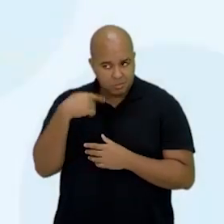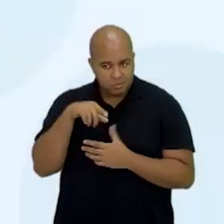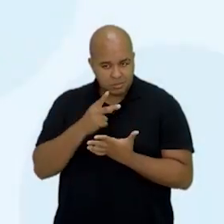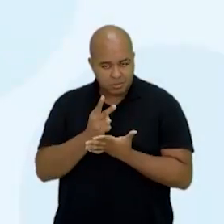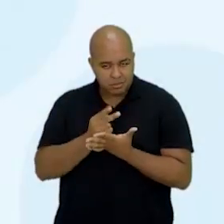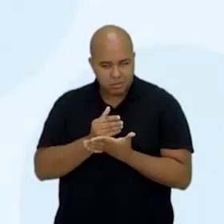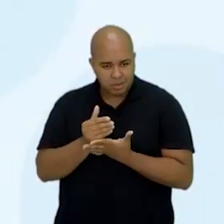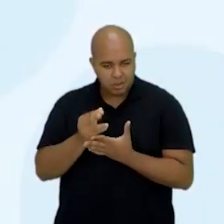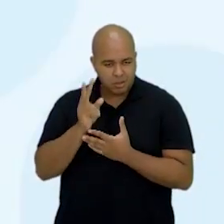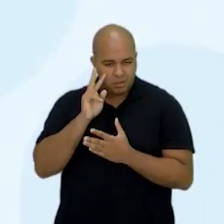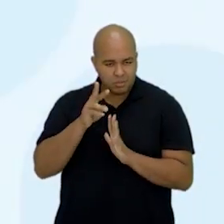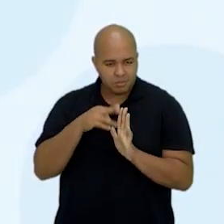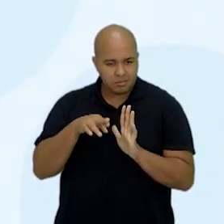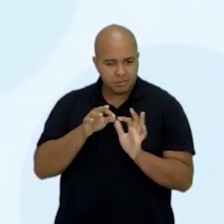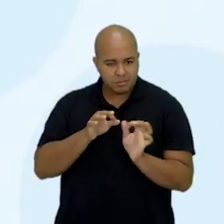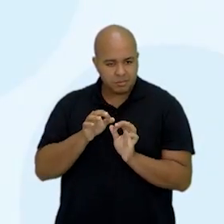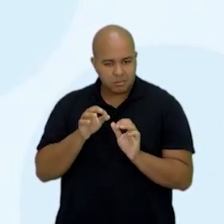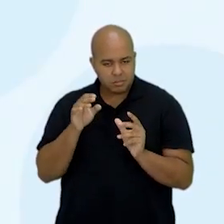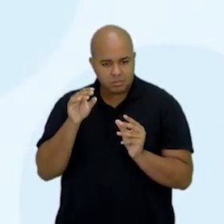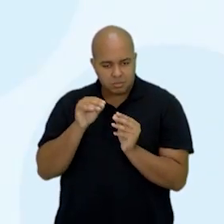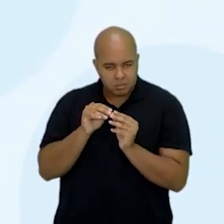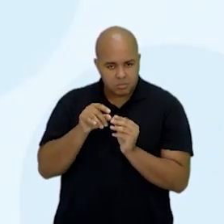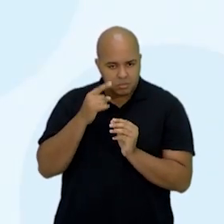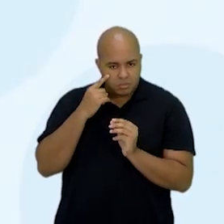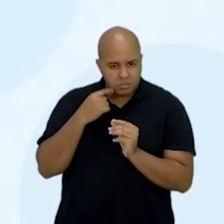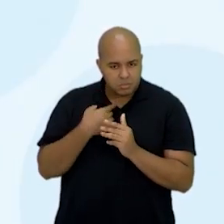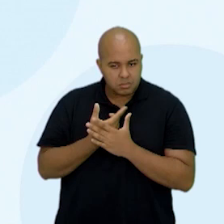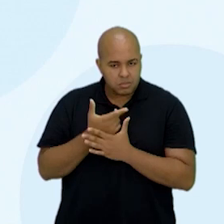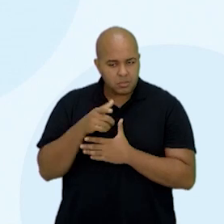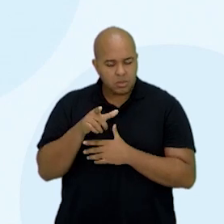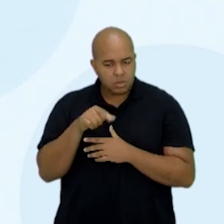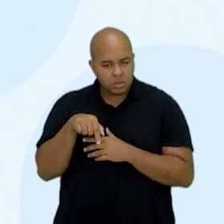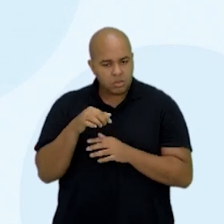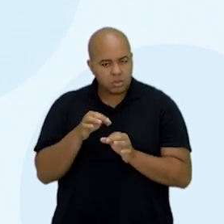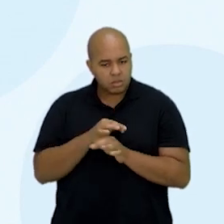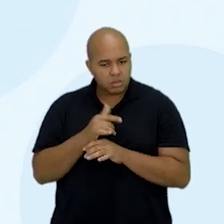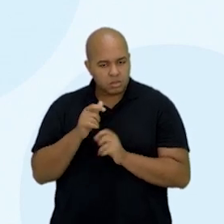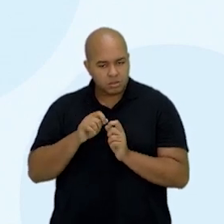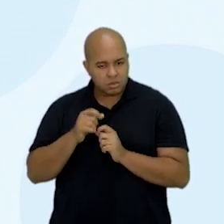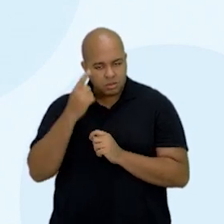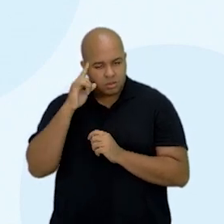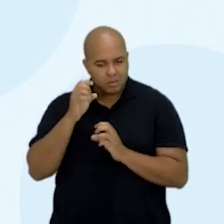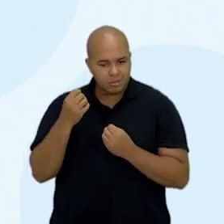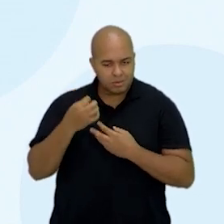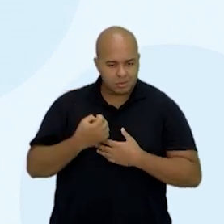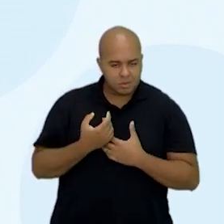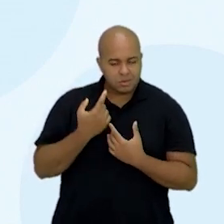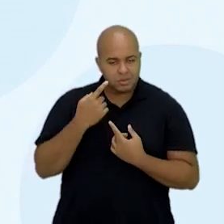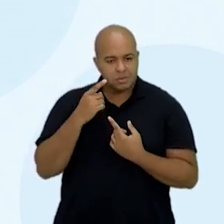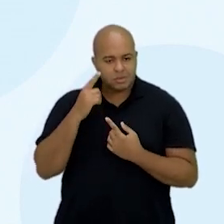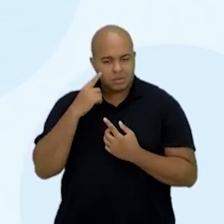com uma review sou a shot review less Classic Classic information